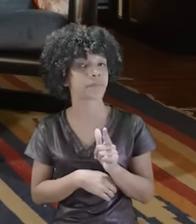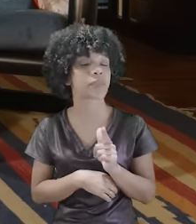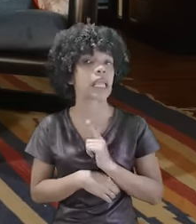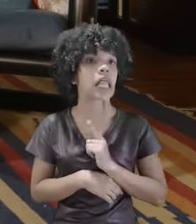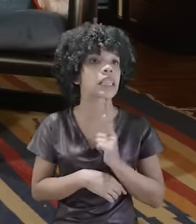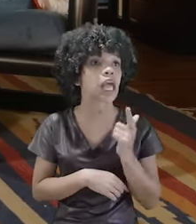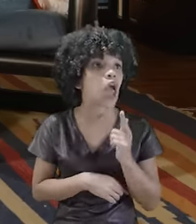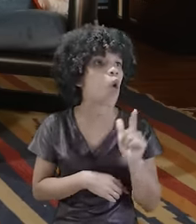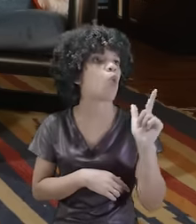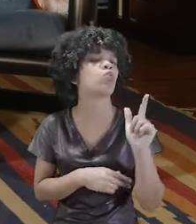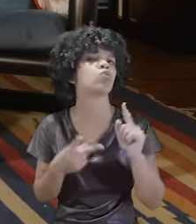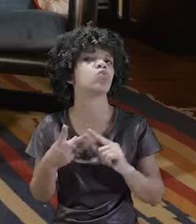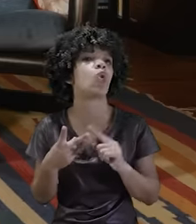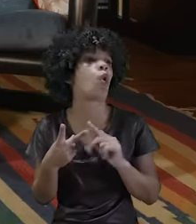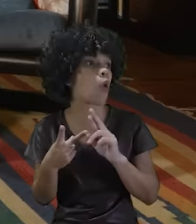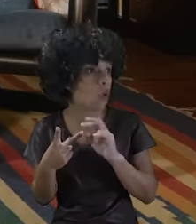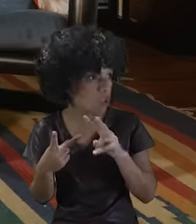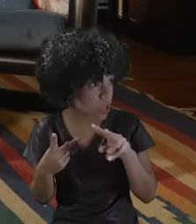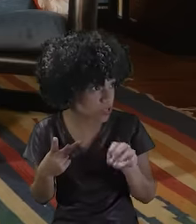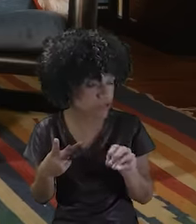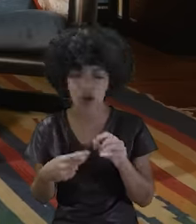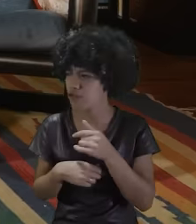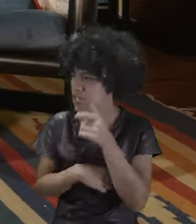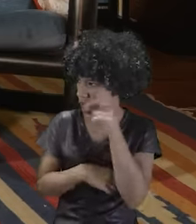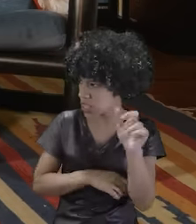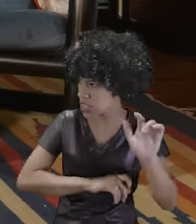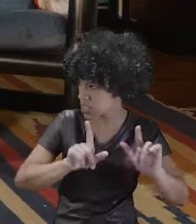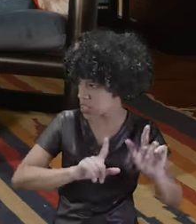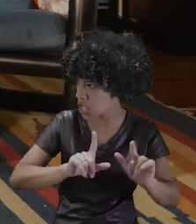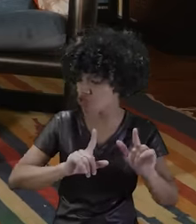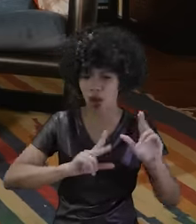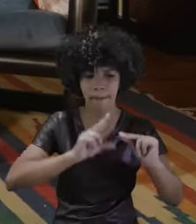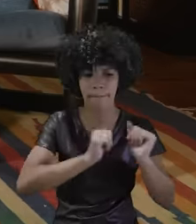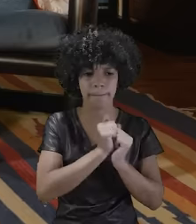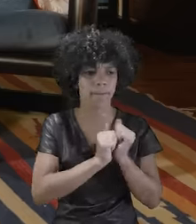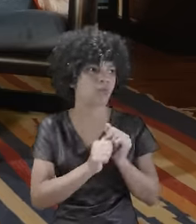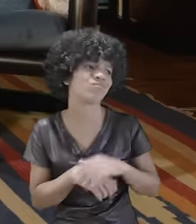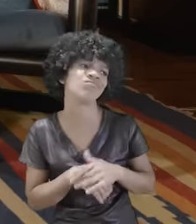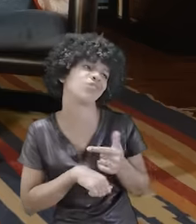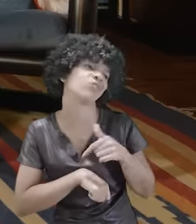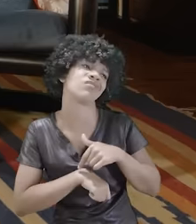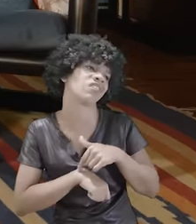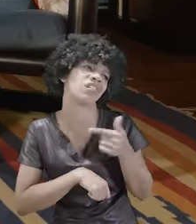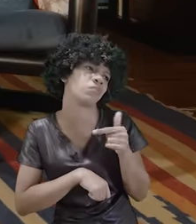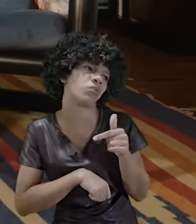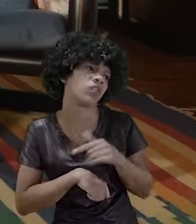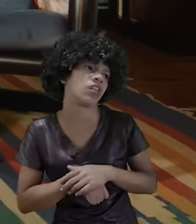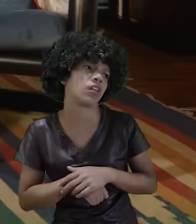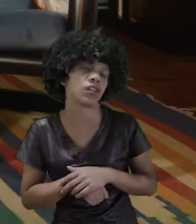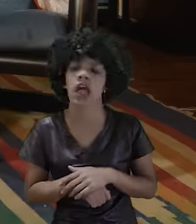outro Ruivo e fingir você você assistir novela brasileira amigo não tem tempo não tem